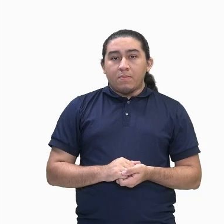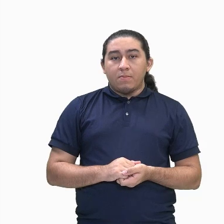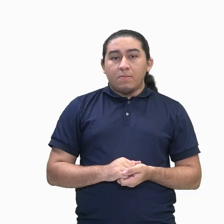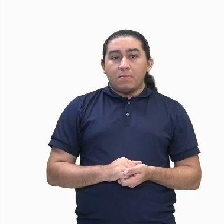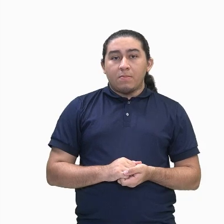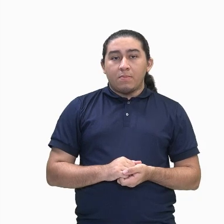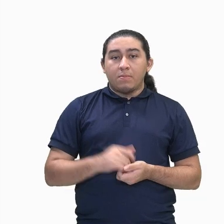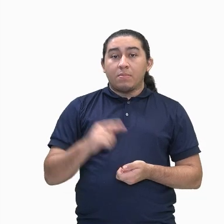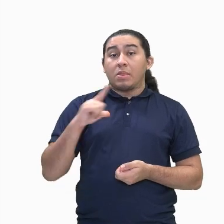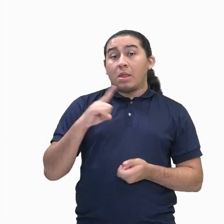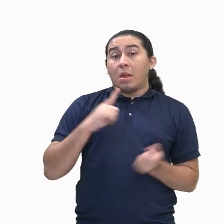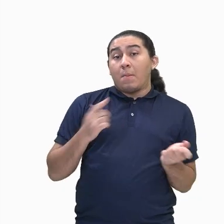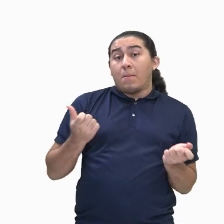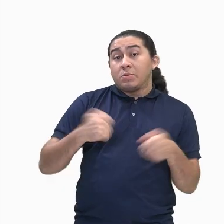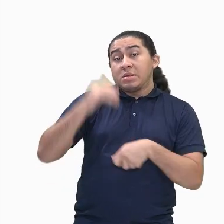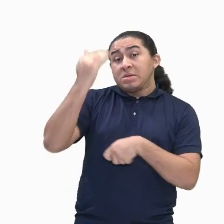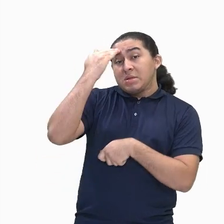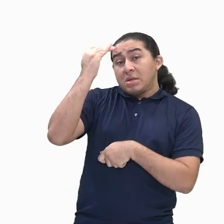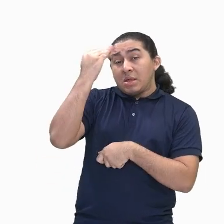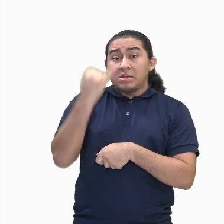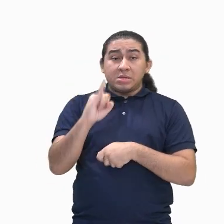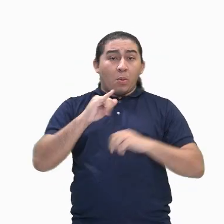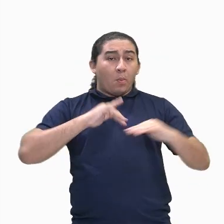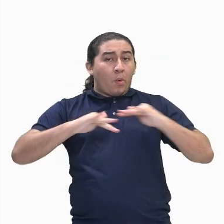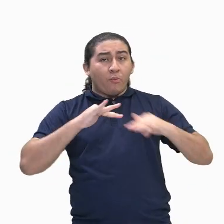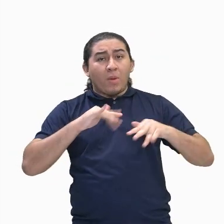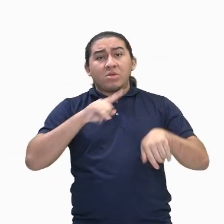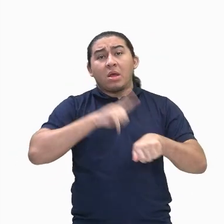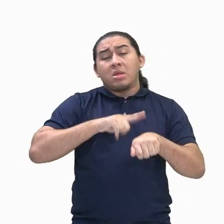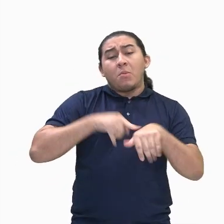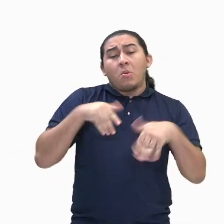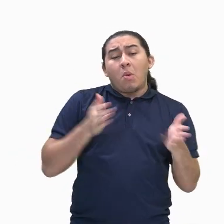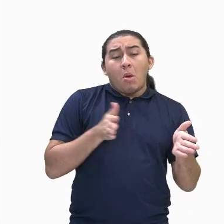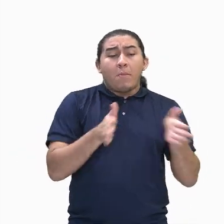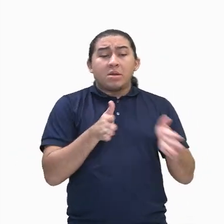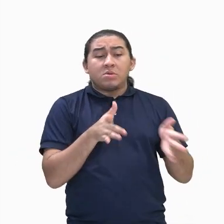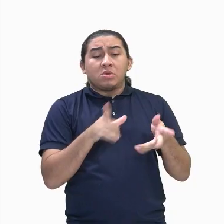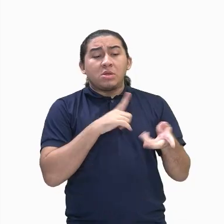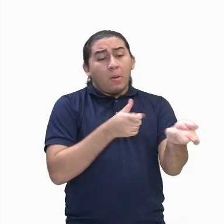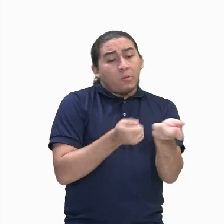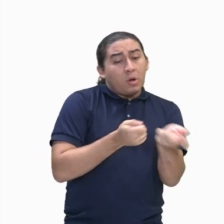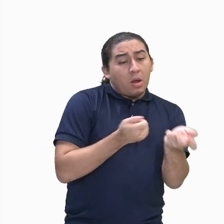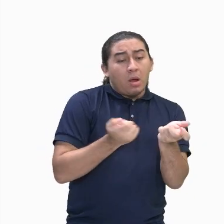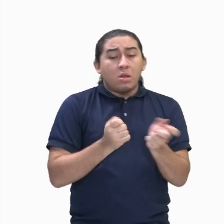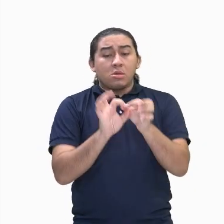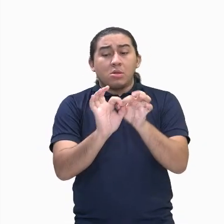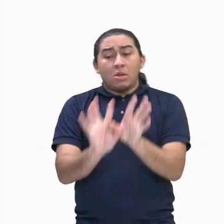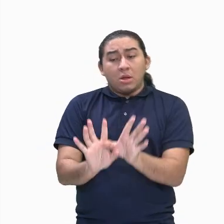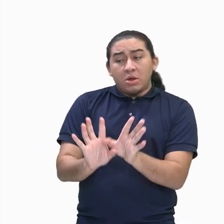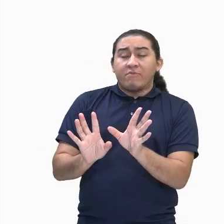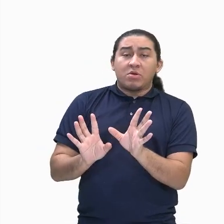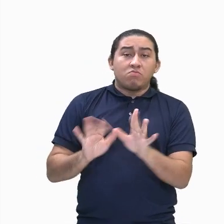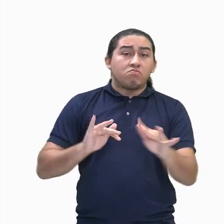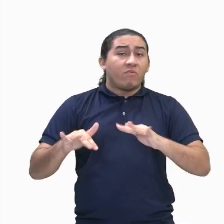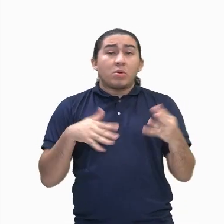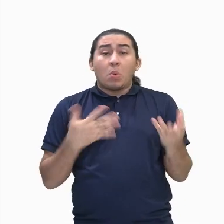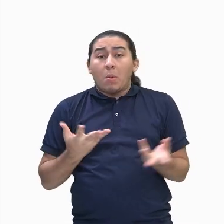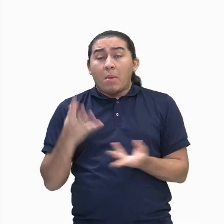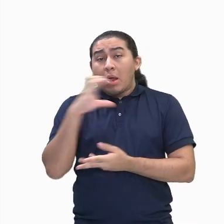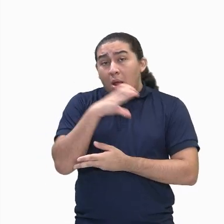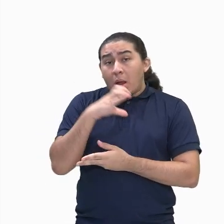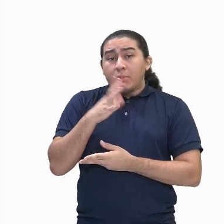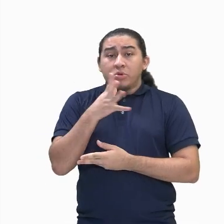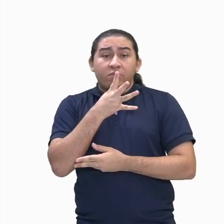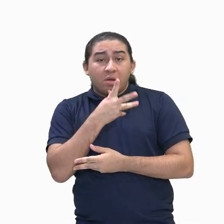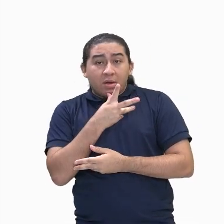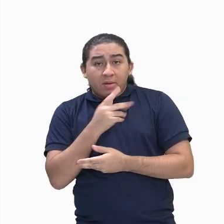entender se é prolongado, se é curto, se é uma atitude controlada, se é liberada. Então, vamos perceber aqui mais